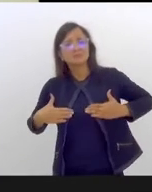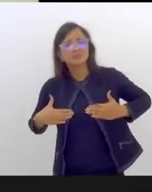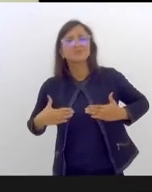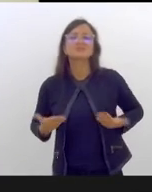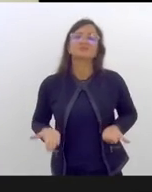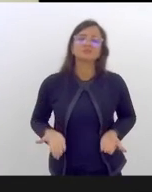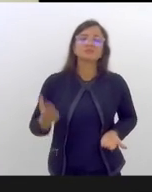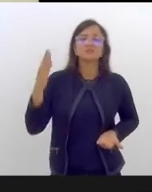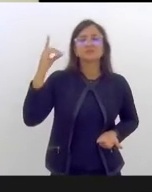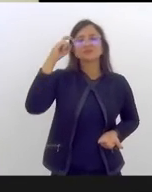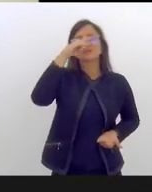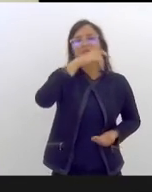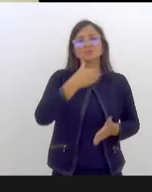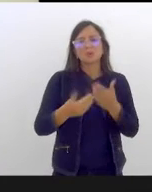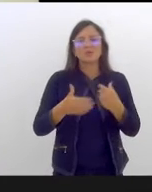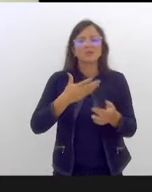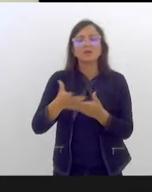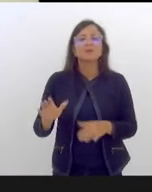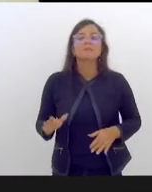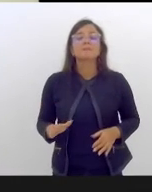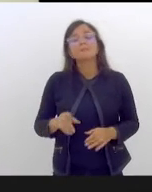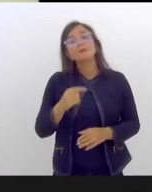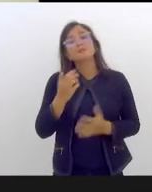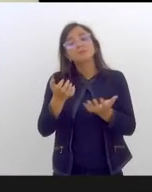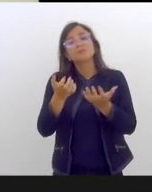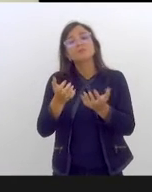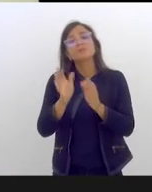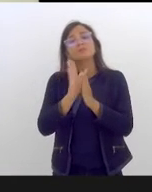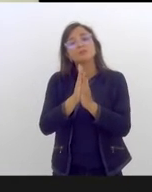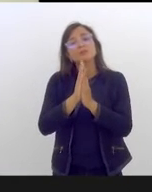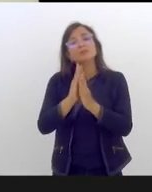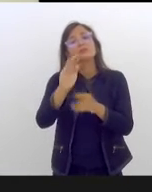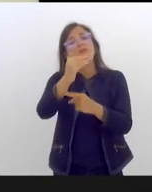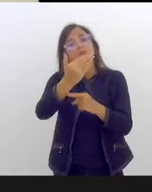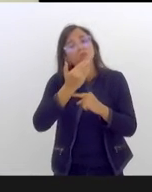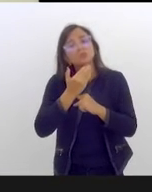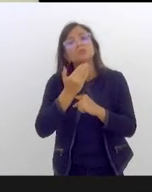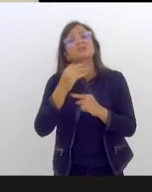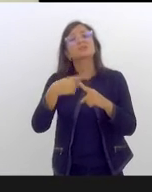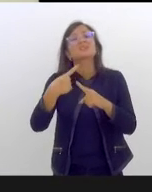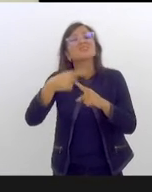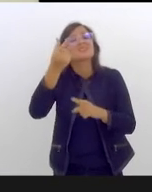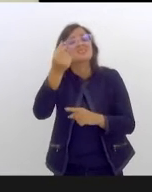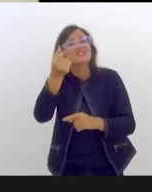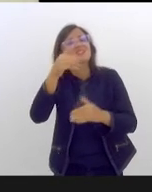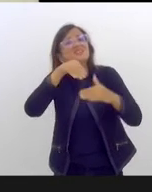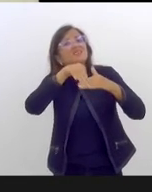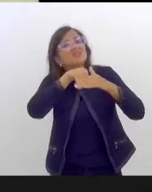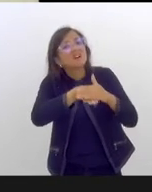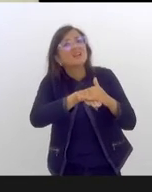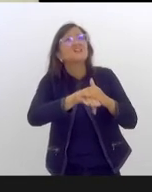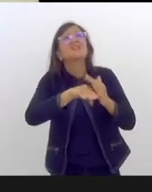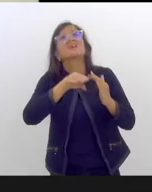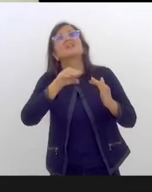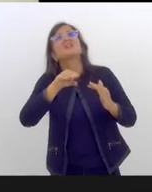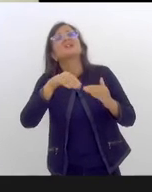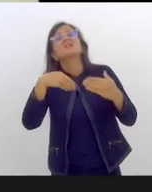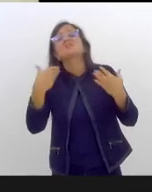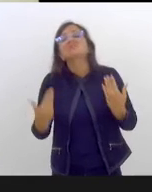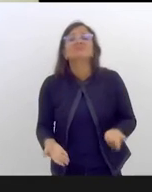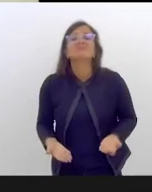queria a tua ajuda em vez desse dinheiro ficar armazenado aí ou aplicado